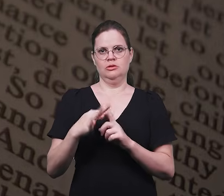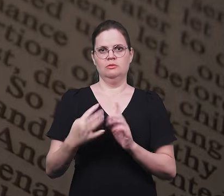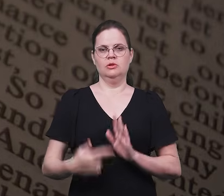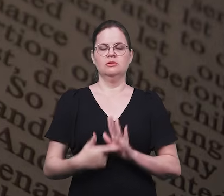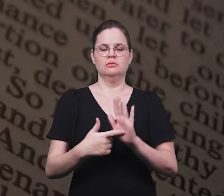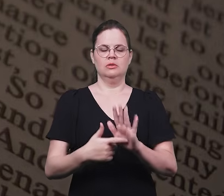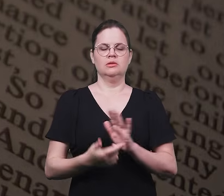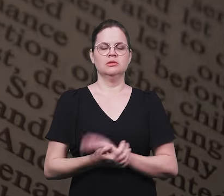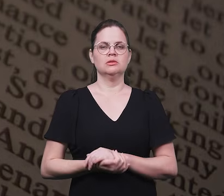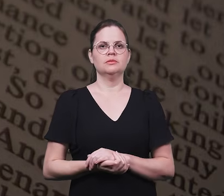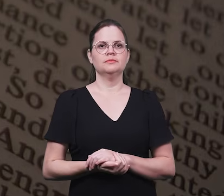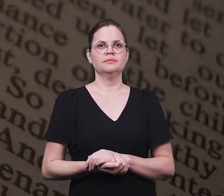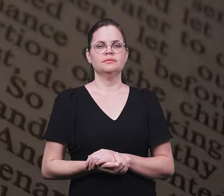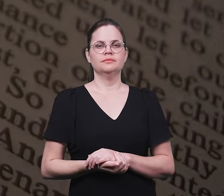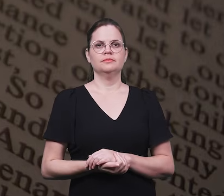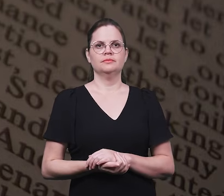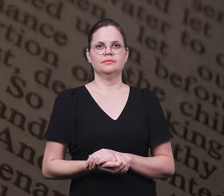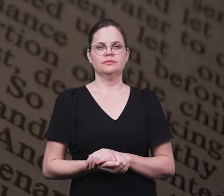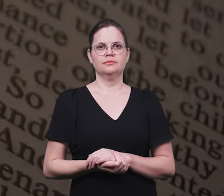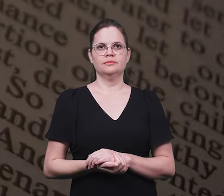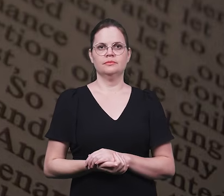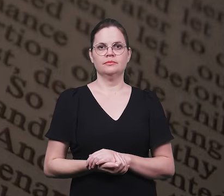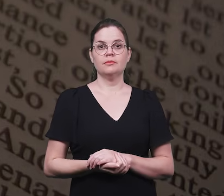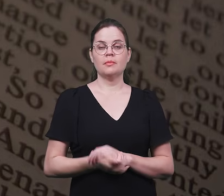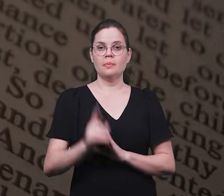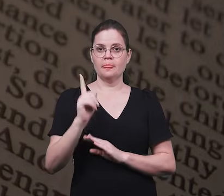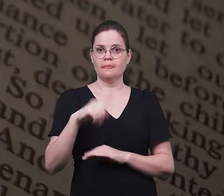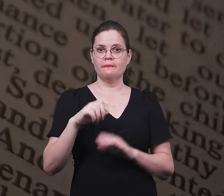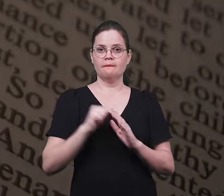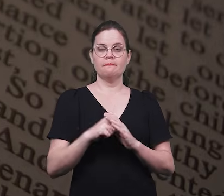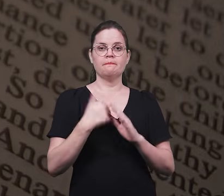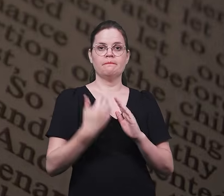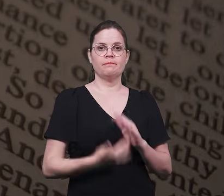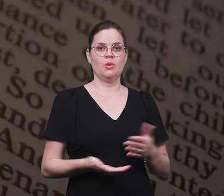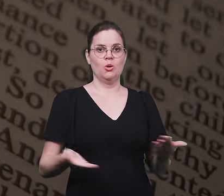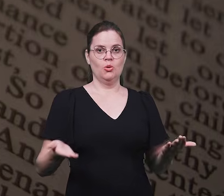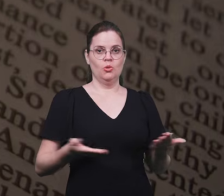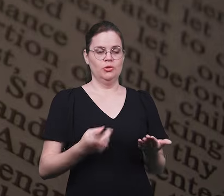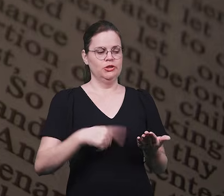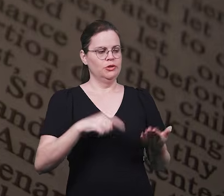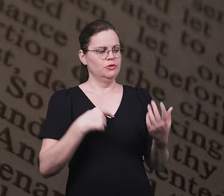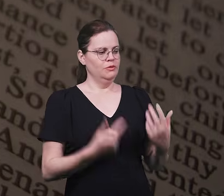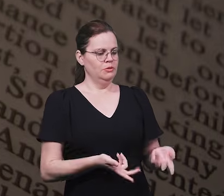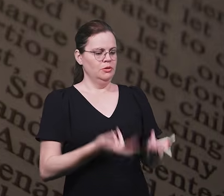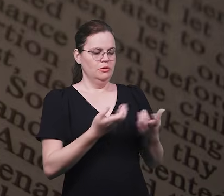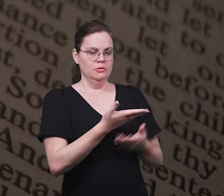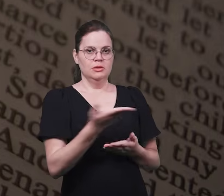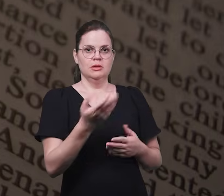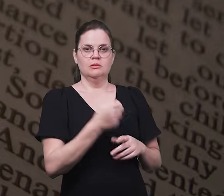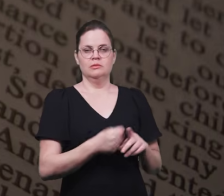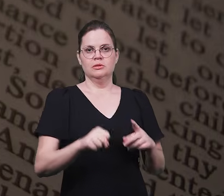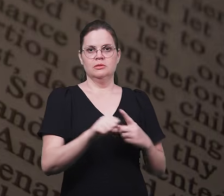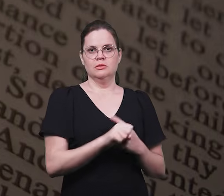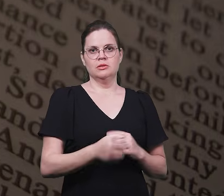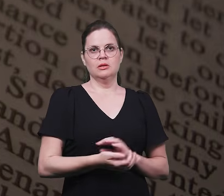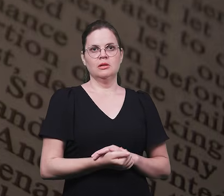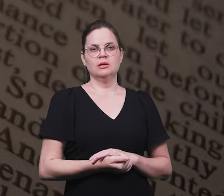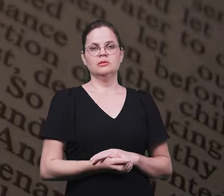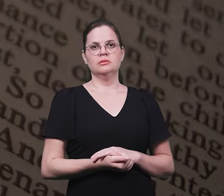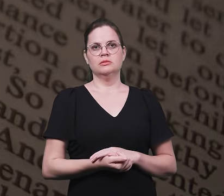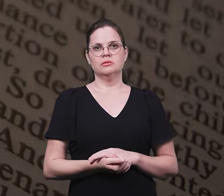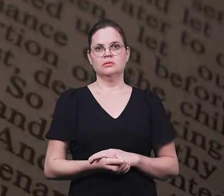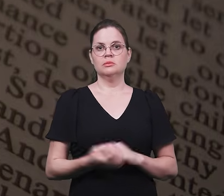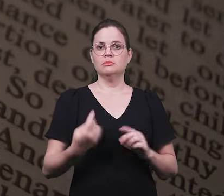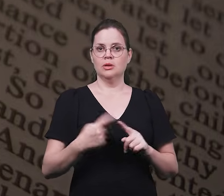que Paulo coloca para Timóteo, que são os padrões dessa nova sociedade, que